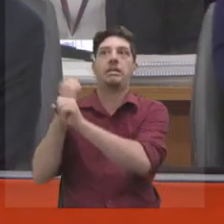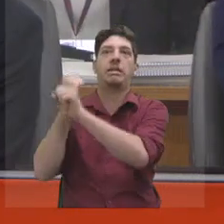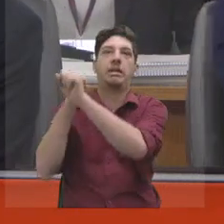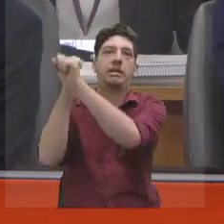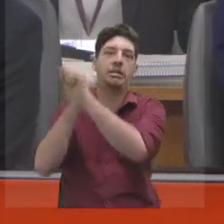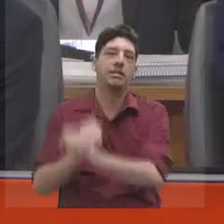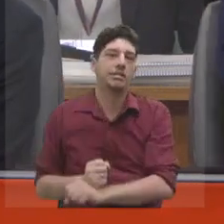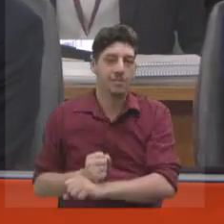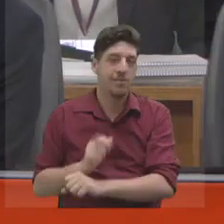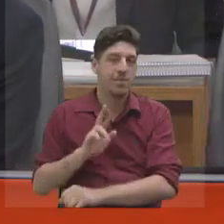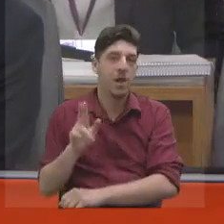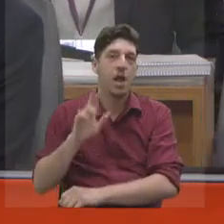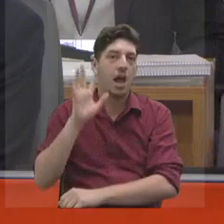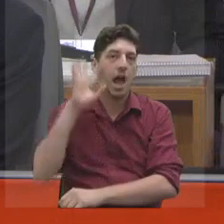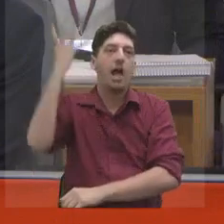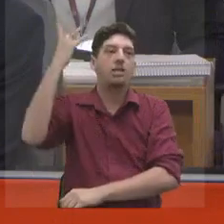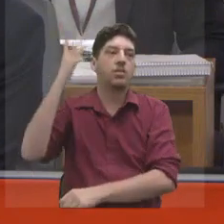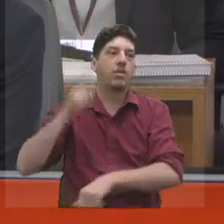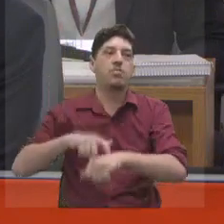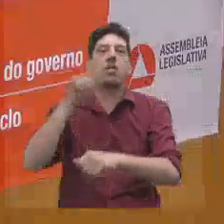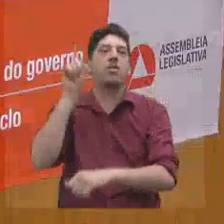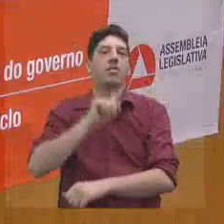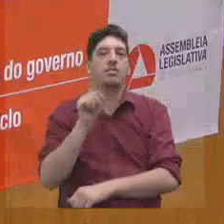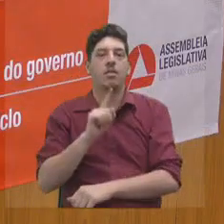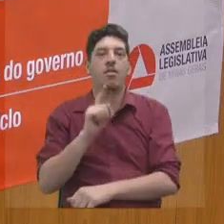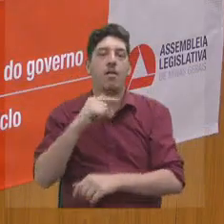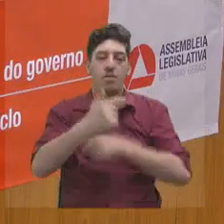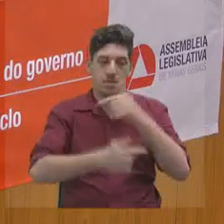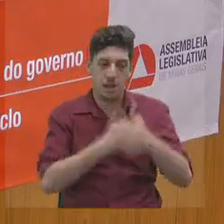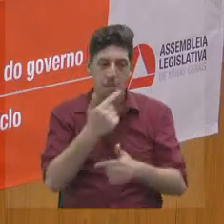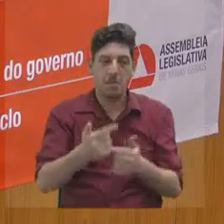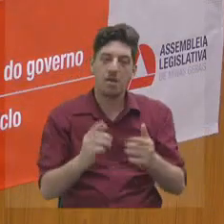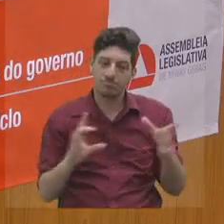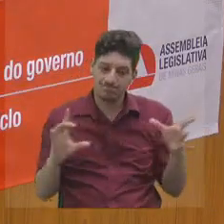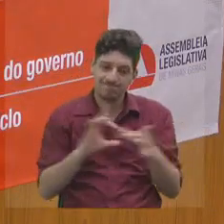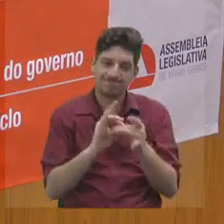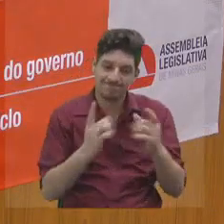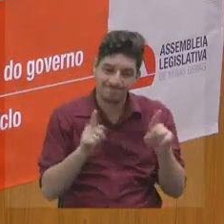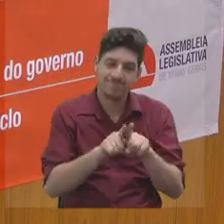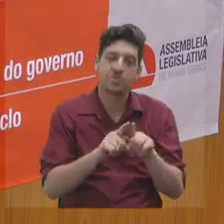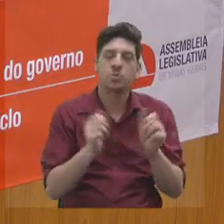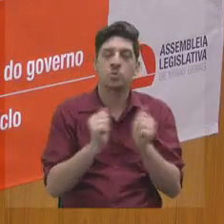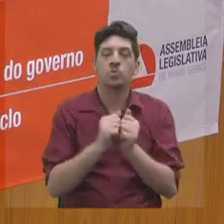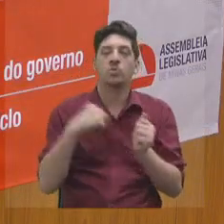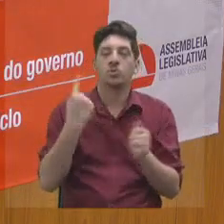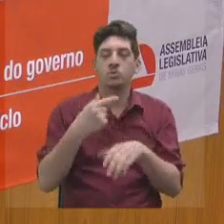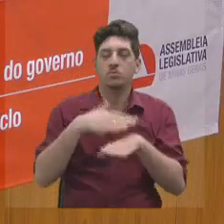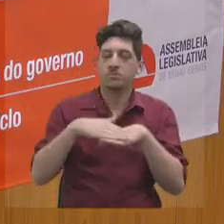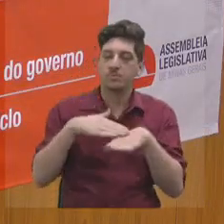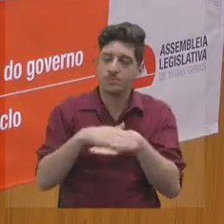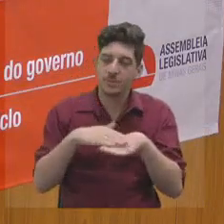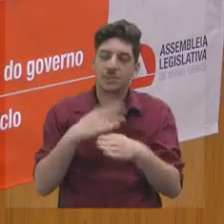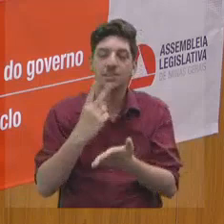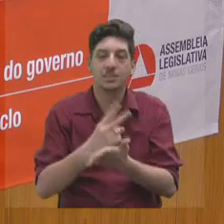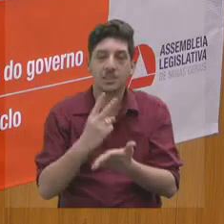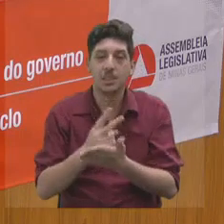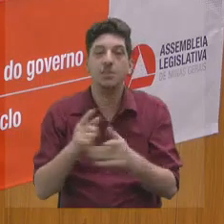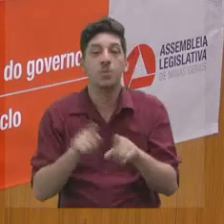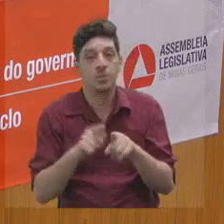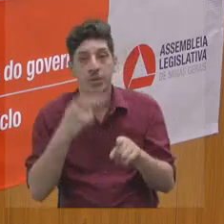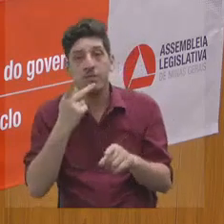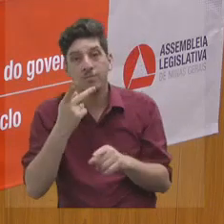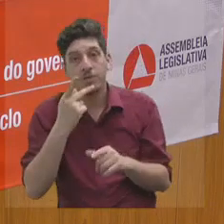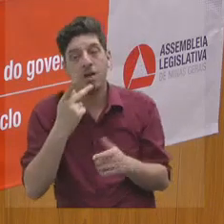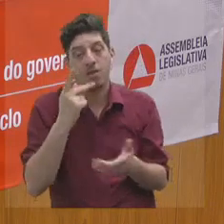então aqui é um trabalho também de construção coletiva A gente tem conversado muito né assim e e falam que com muito humildade assim